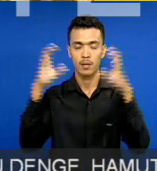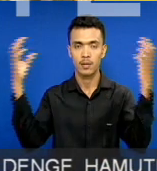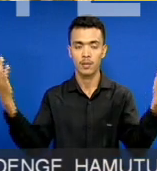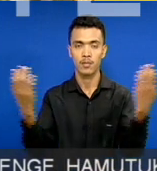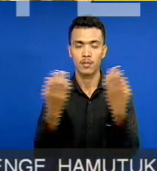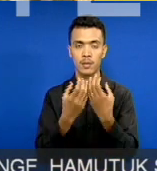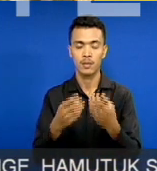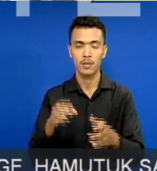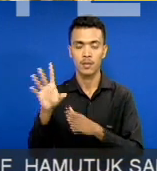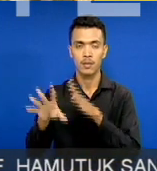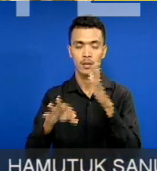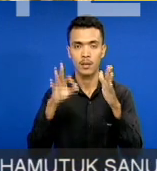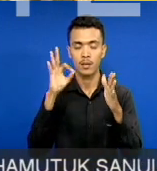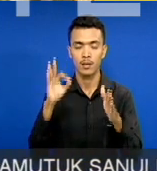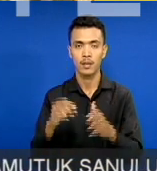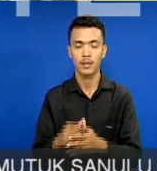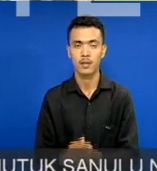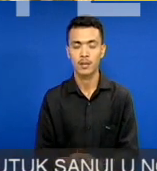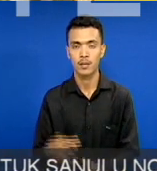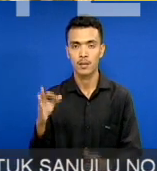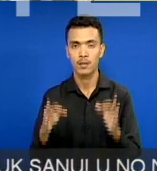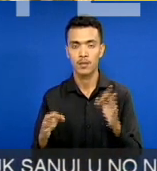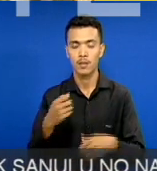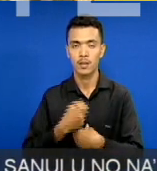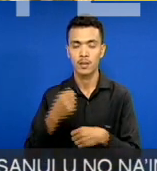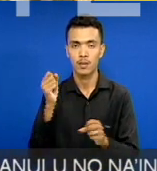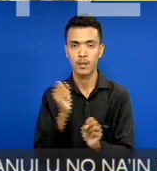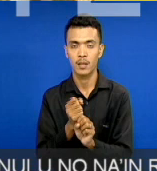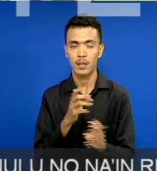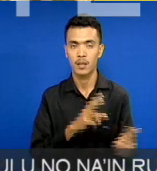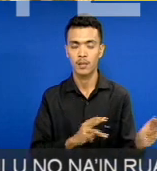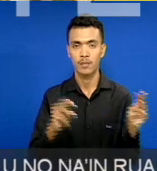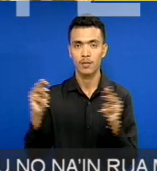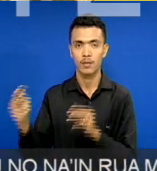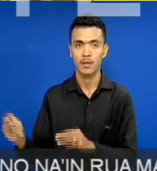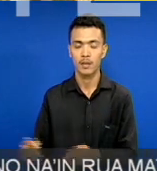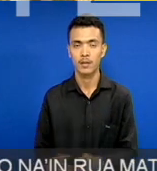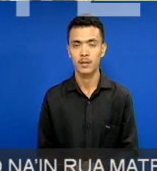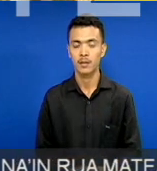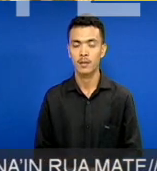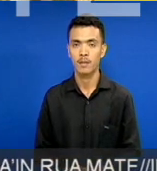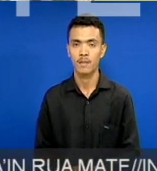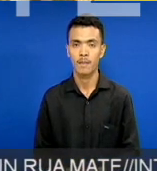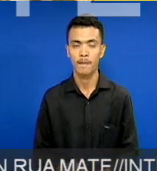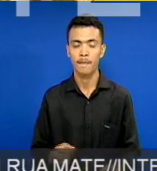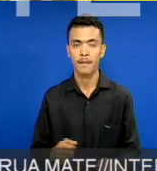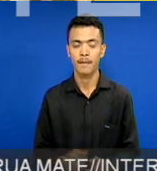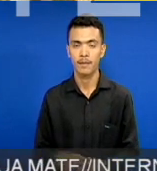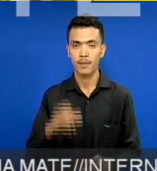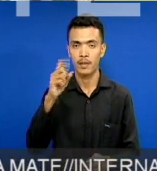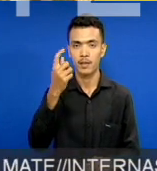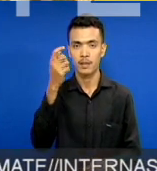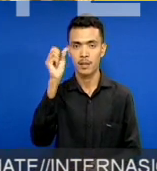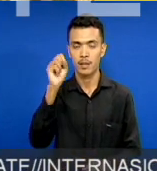aprovisionamento ita tama nana para halo mudansa atualiza o sistema atual, o STS1 para